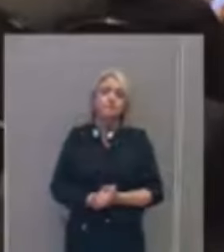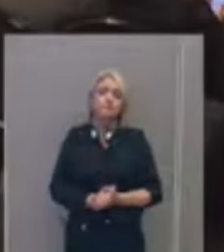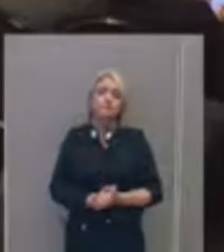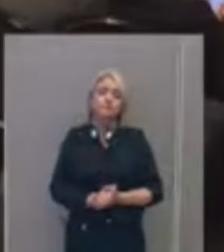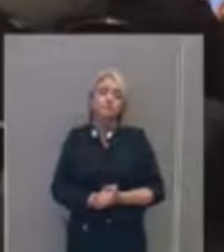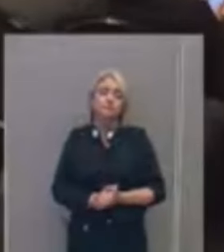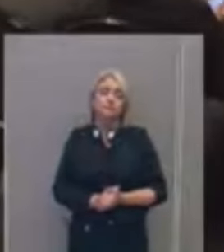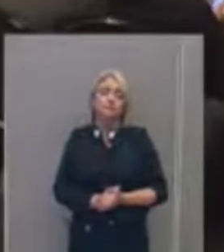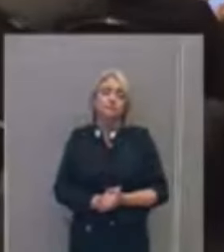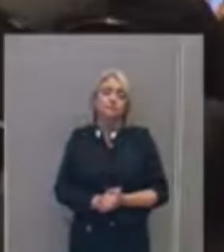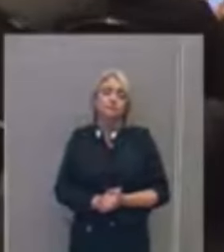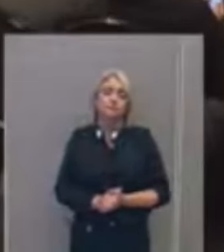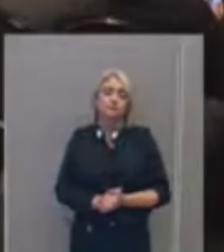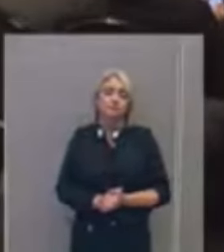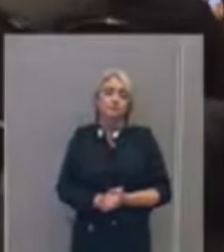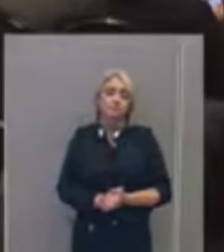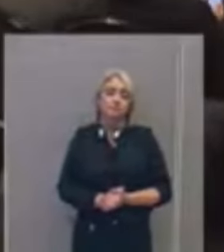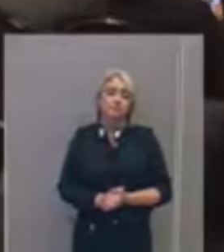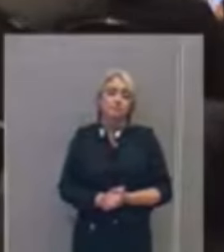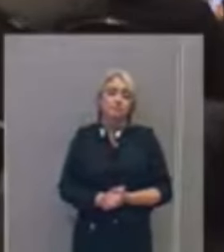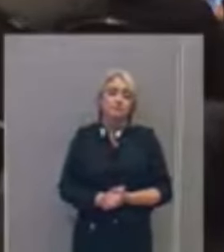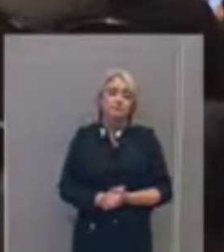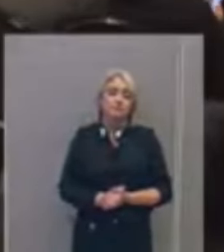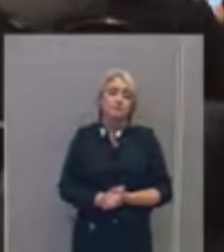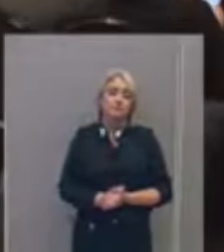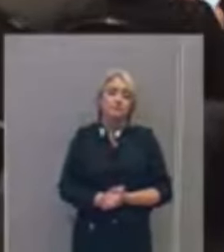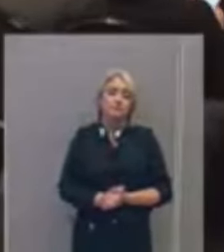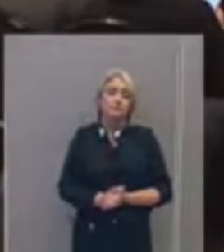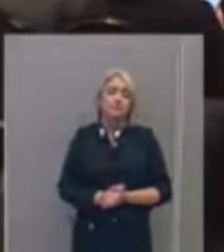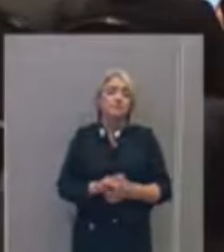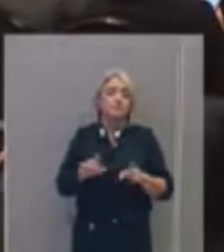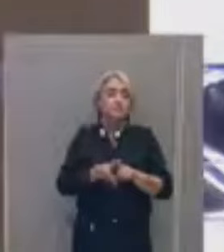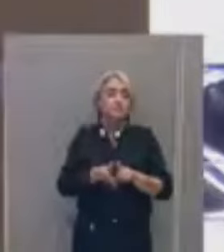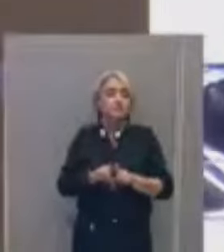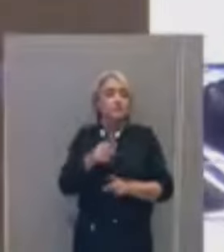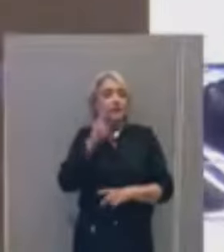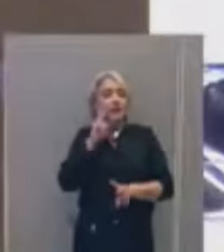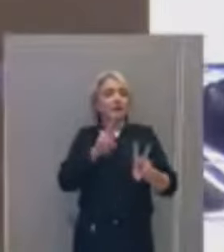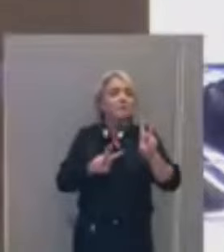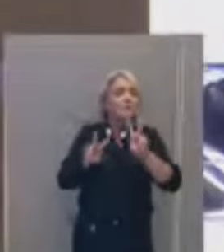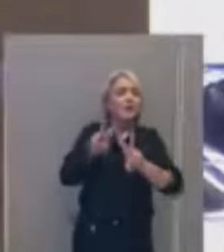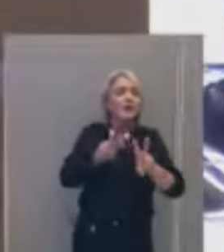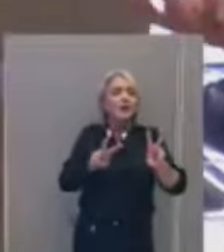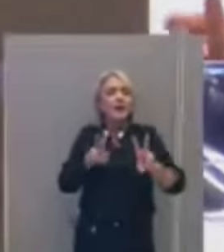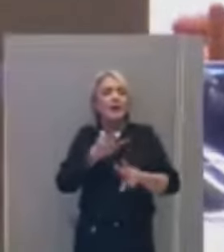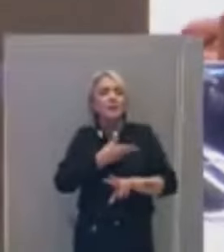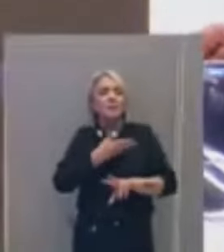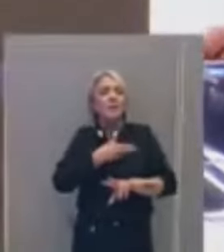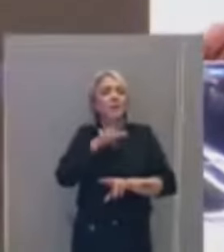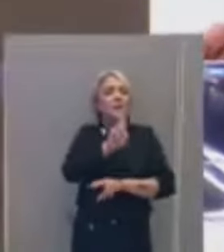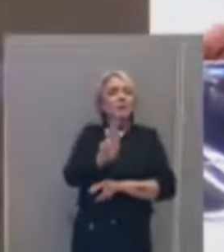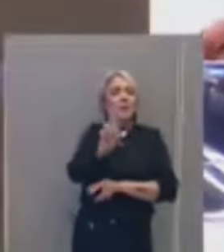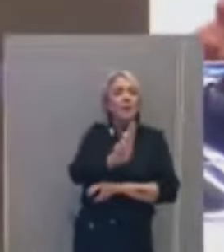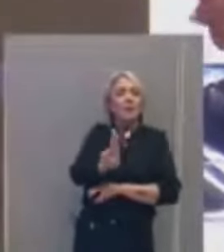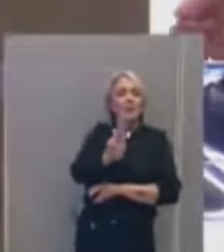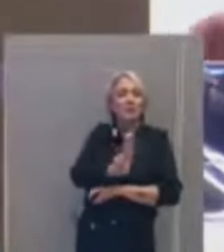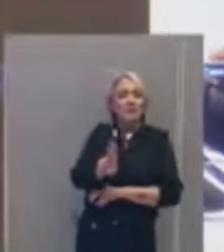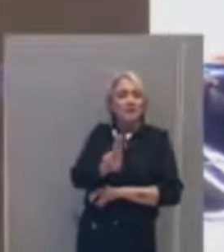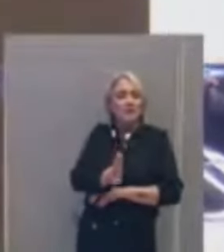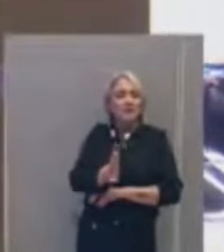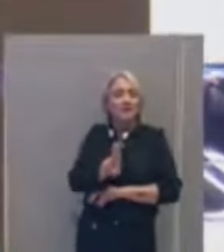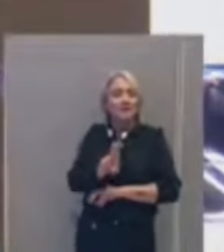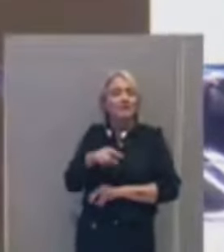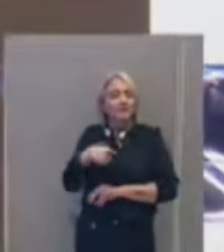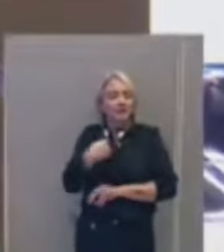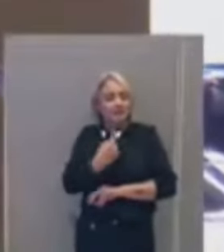A iniciativa vai contar com o trabalho do Ministério da Saúde e de outros 13 ministérios, que trabalharão em várias frentes para tornar